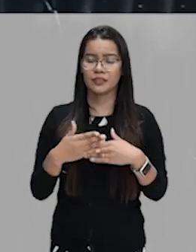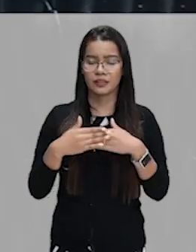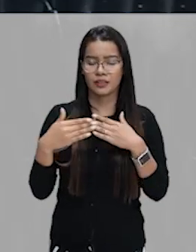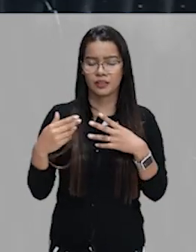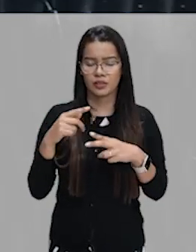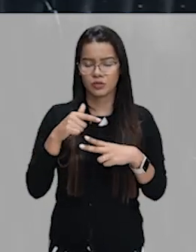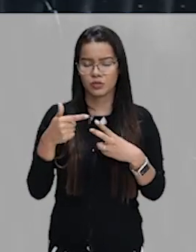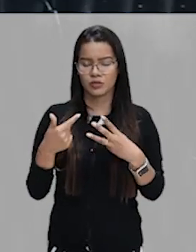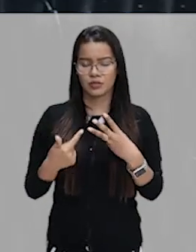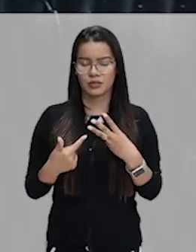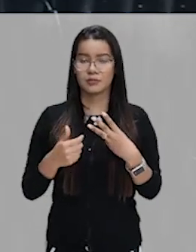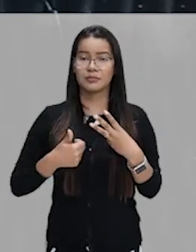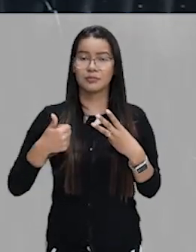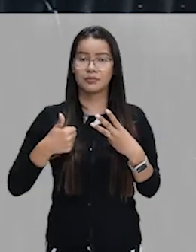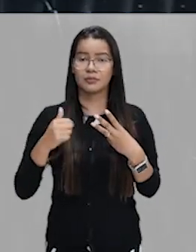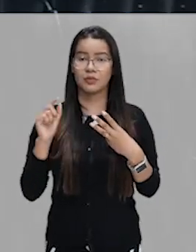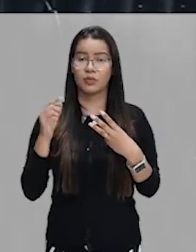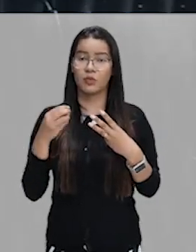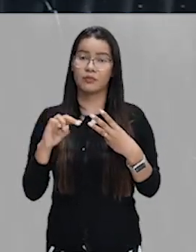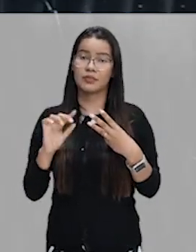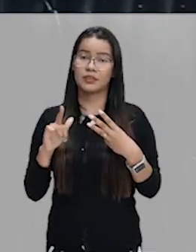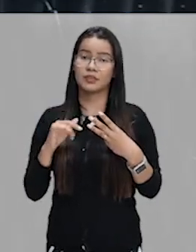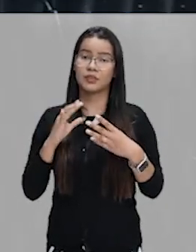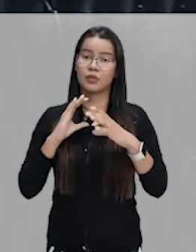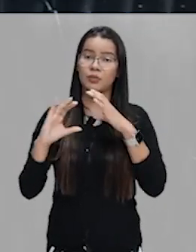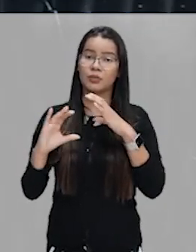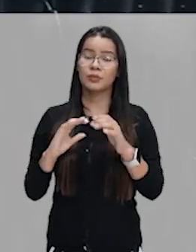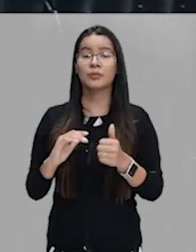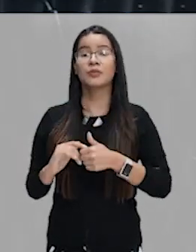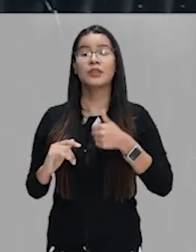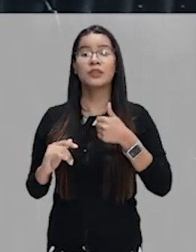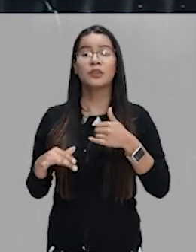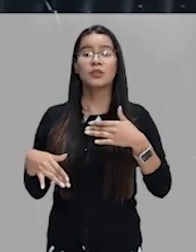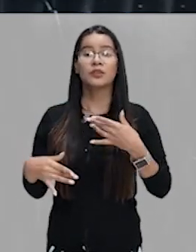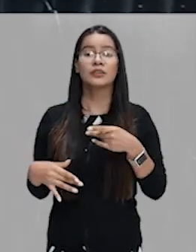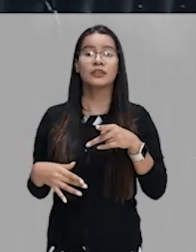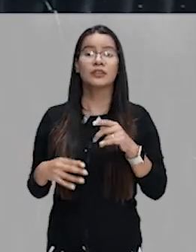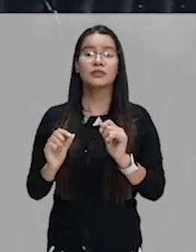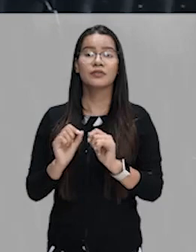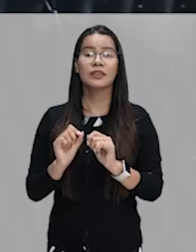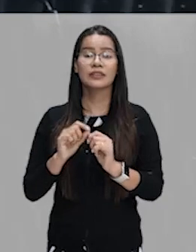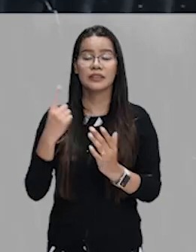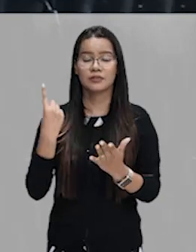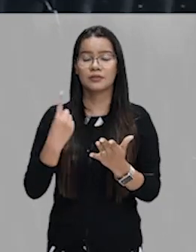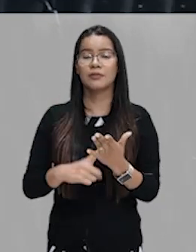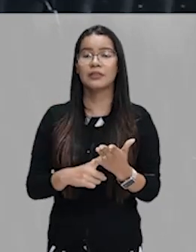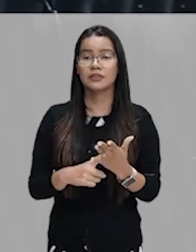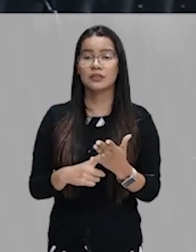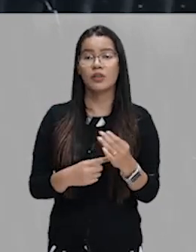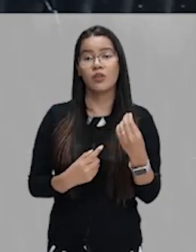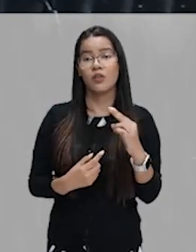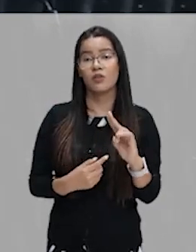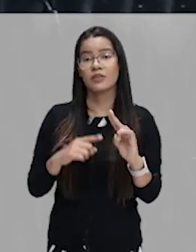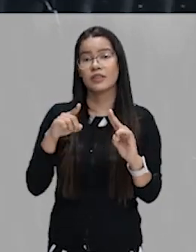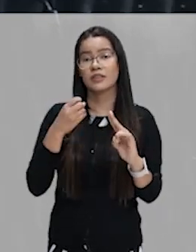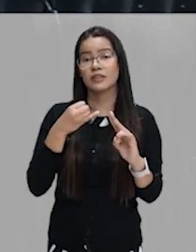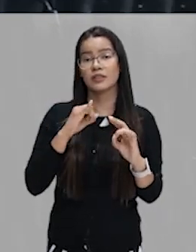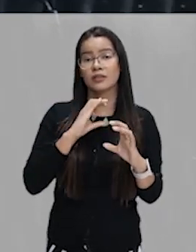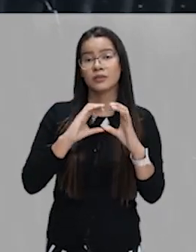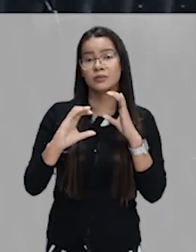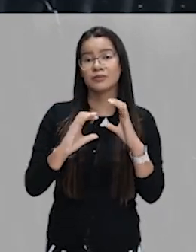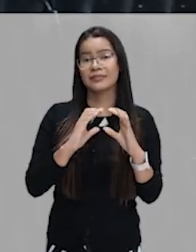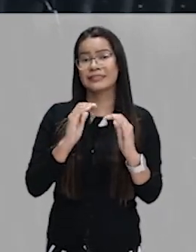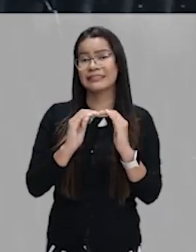3 princípios. Ou você comunica positivamente, que é quando você faz as suas afirmações, ou você se comunica de